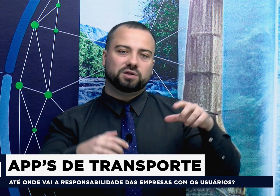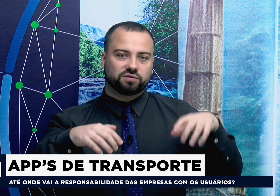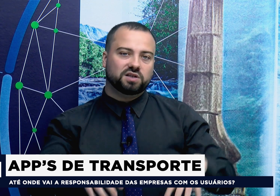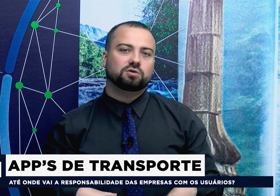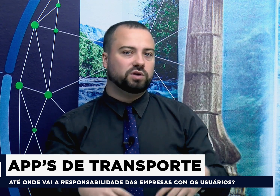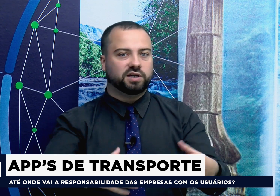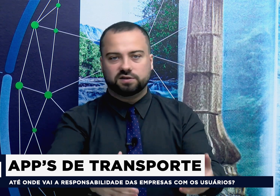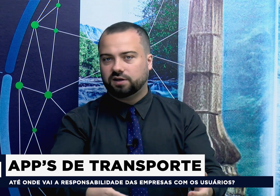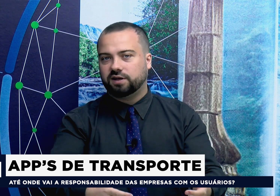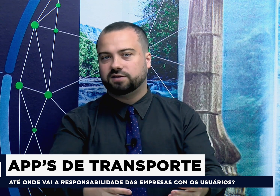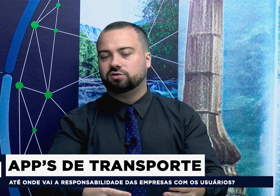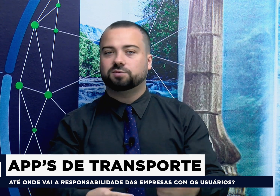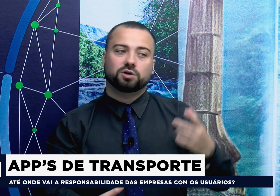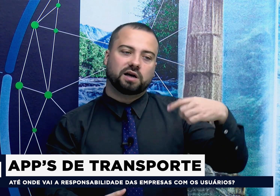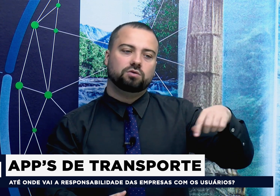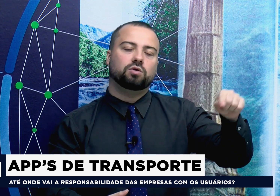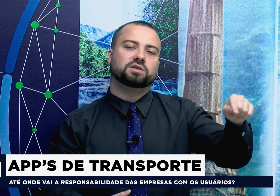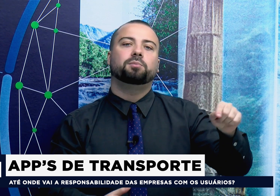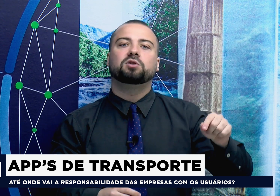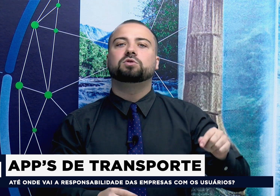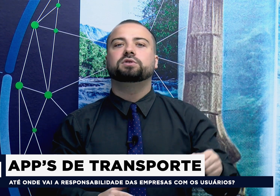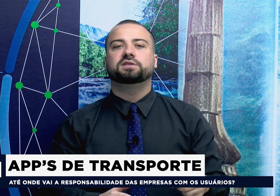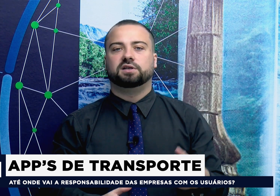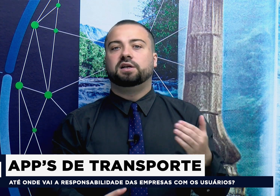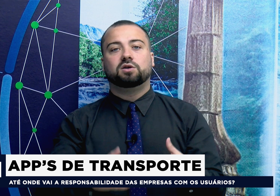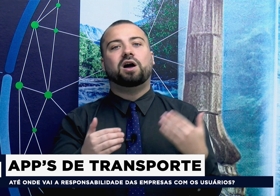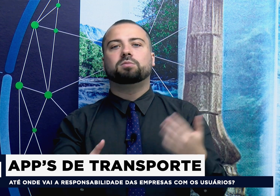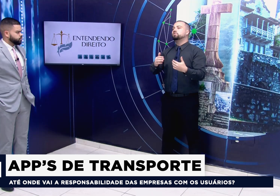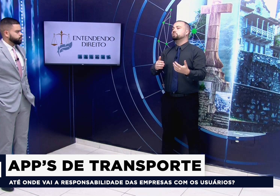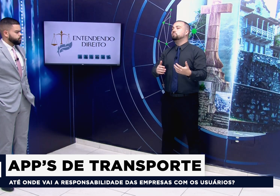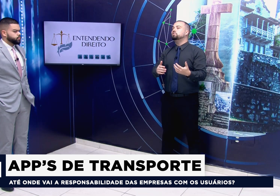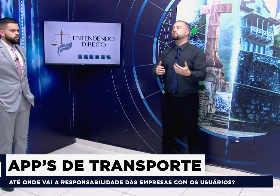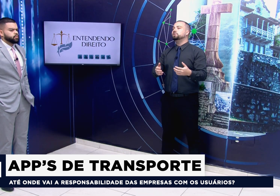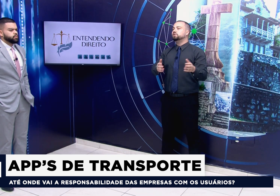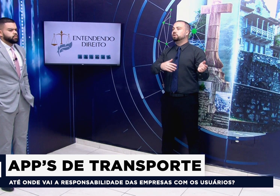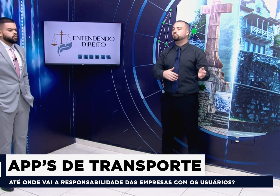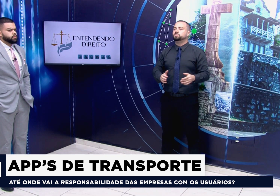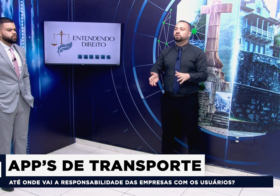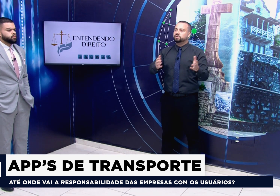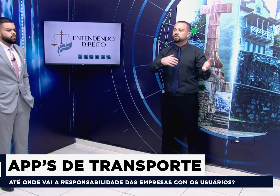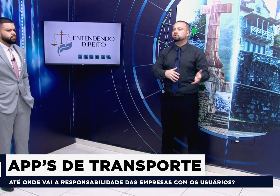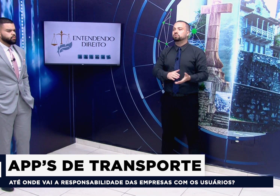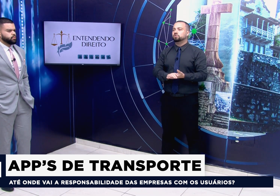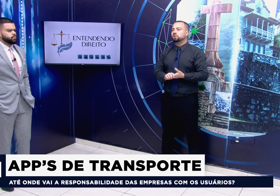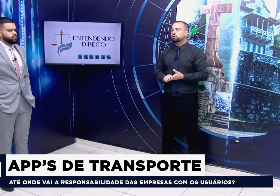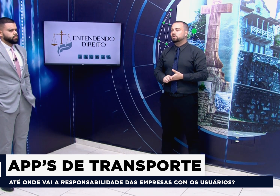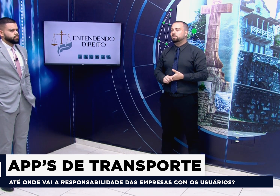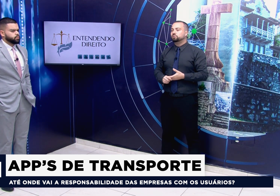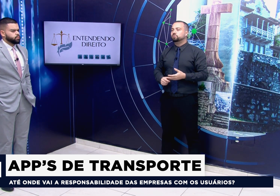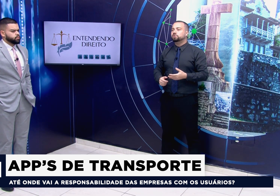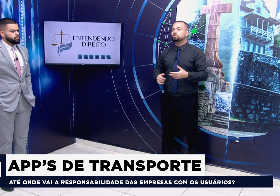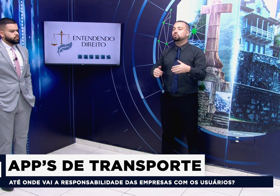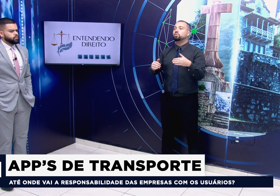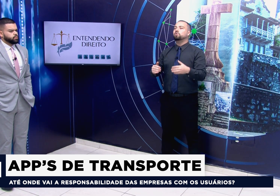cometido pelo veículo em que ele está sendo transportado ou até pelo motorista. Então, há uma discussão muito grande dentro da jurisprudência, dentro do nosso